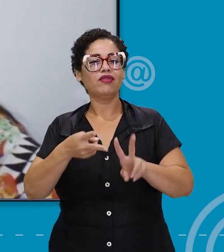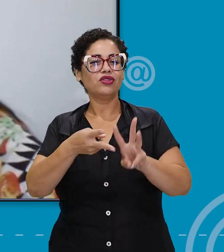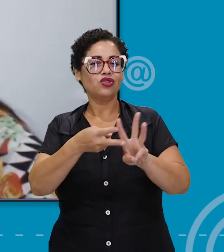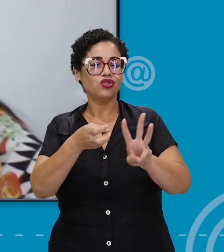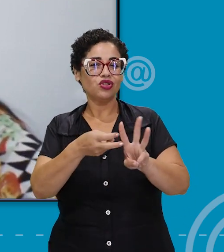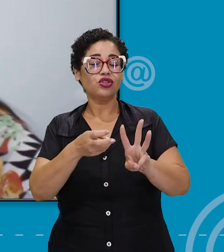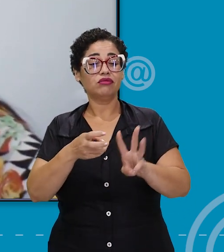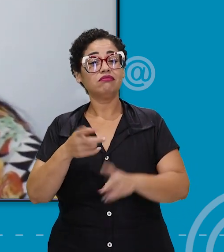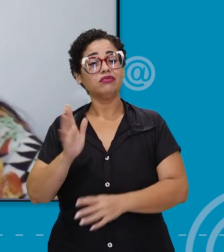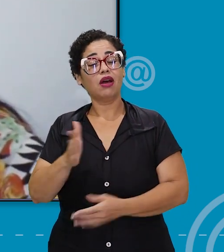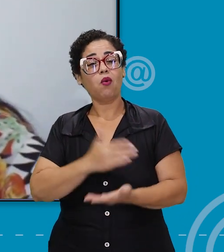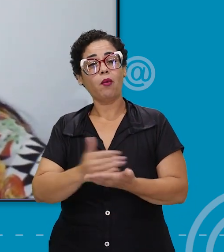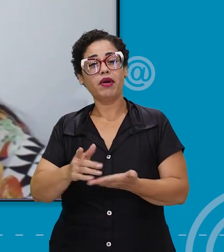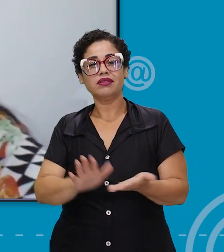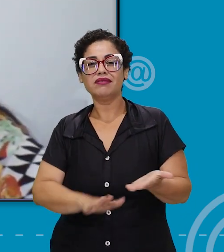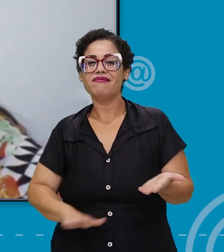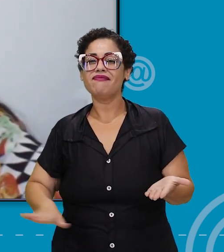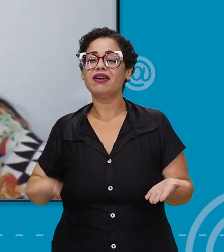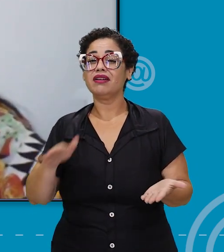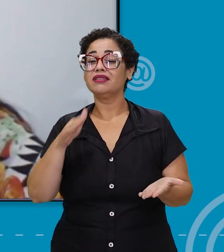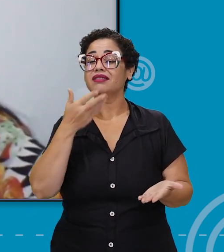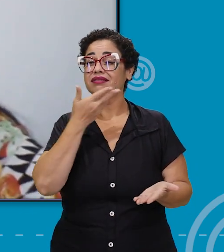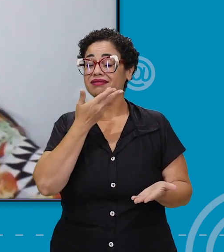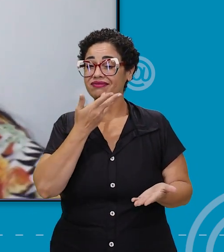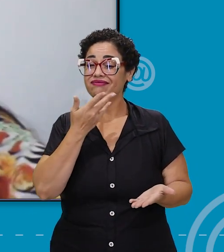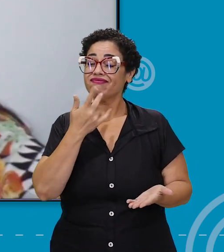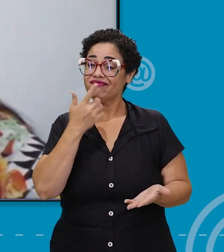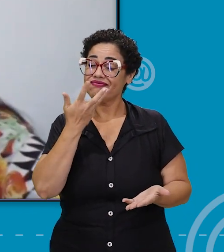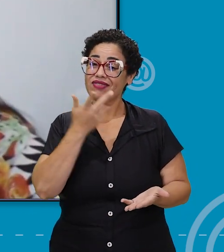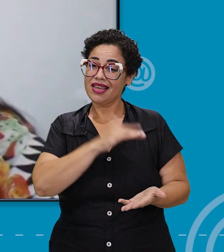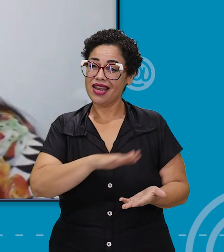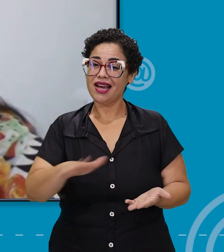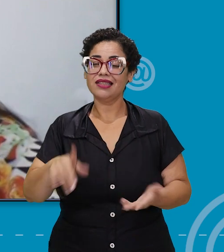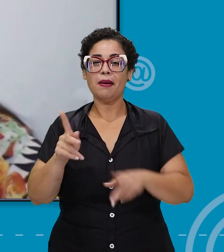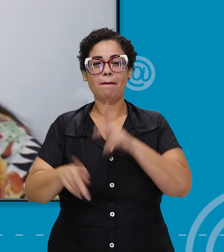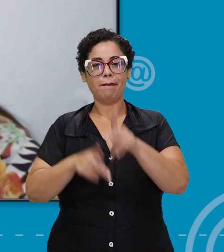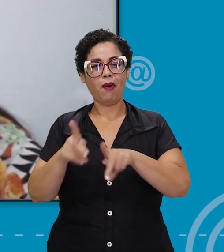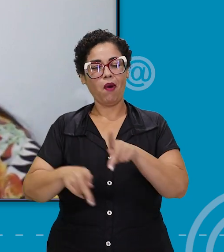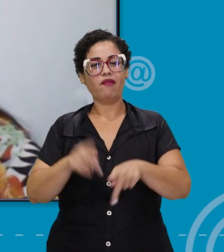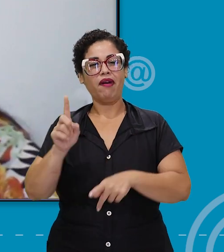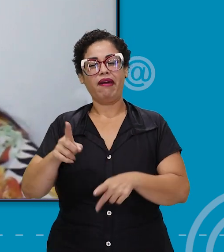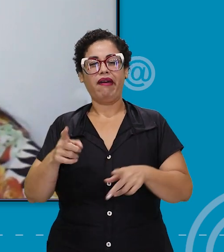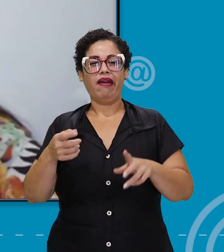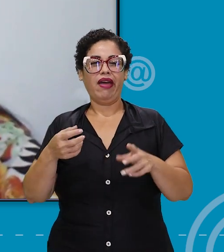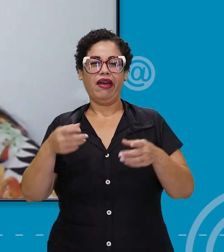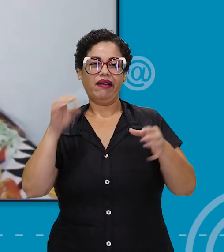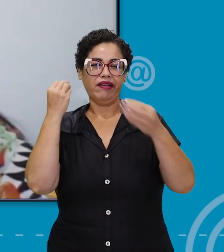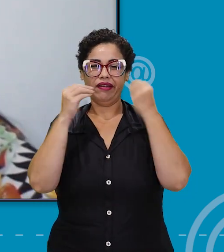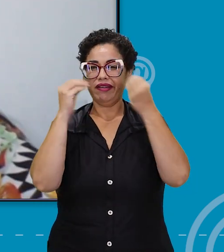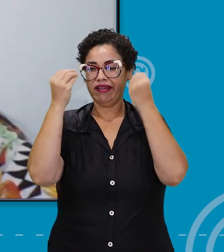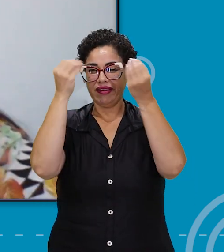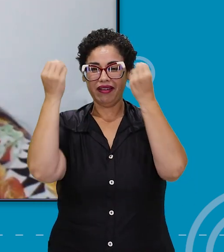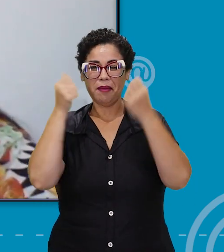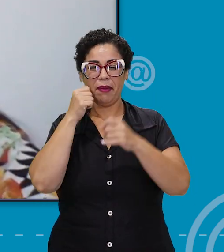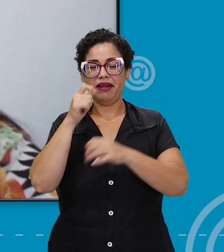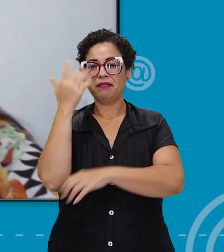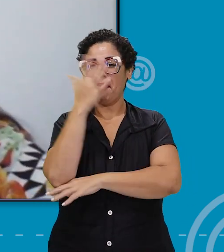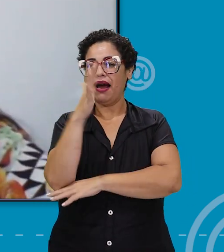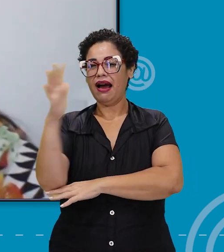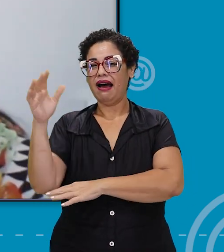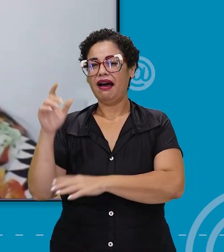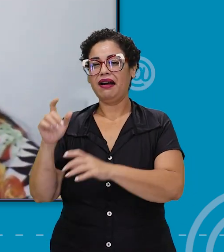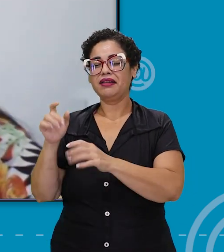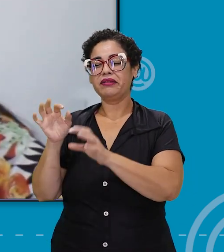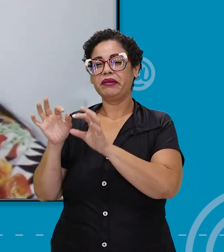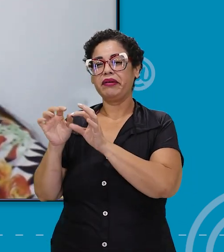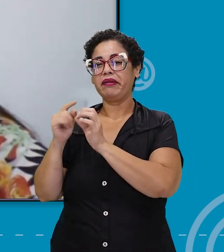indígenas, na nossa infância mesmo, a referência que a gente tem é que os povos indígenas é aquela coisa bem estereotipada, que está no meio do